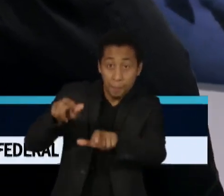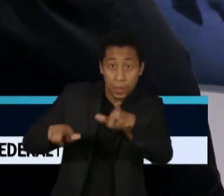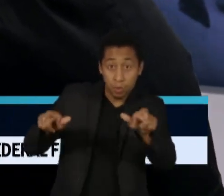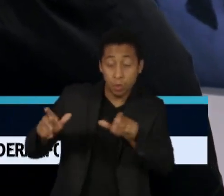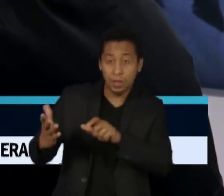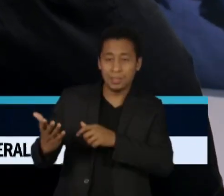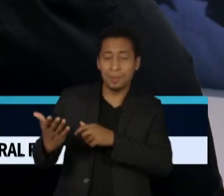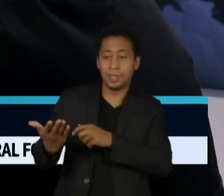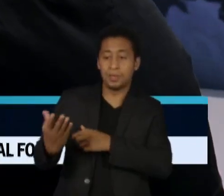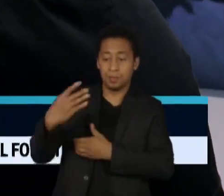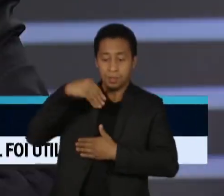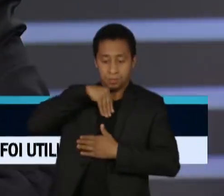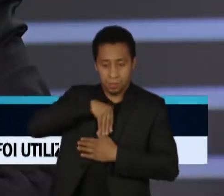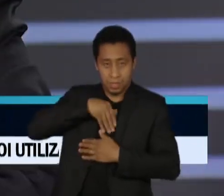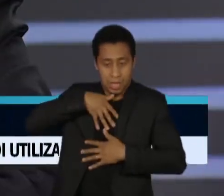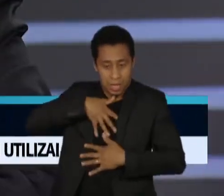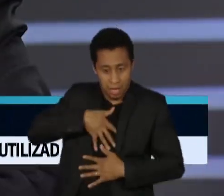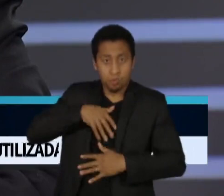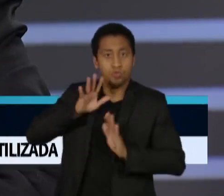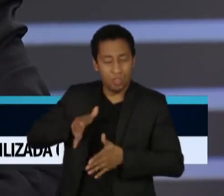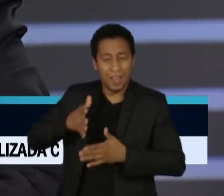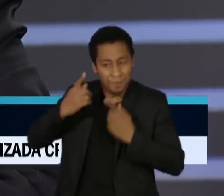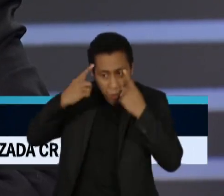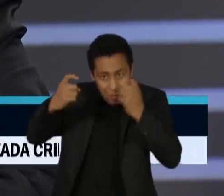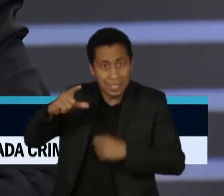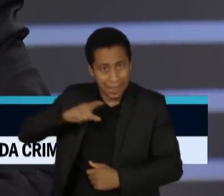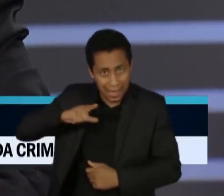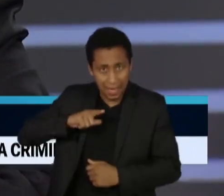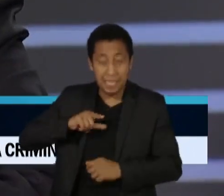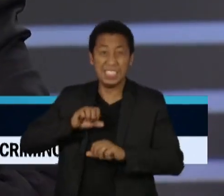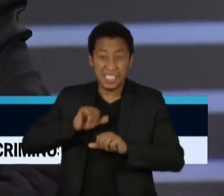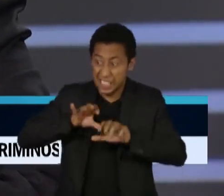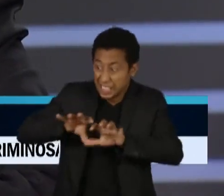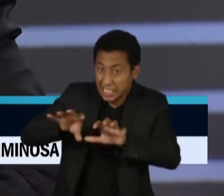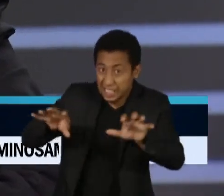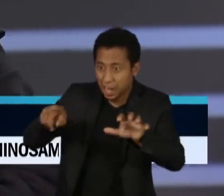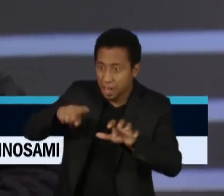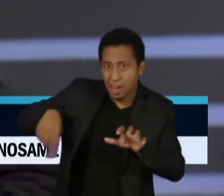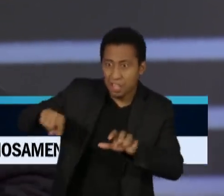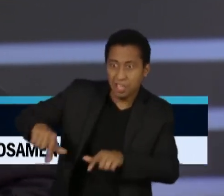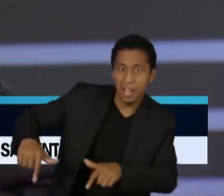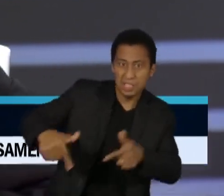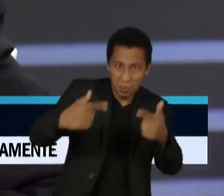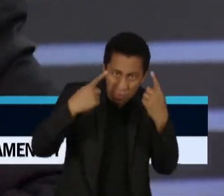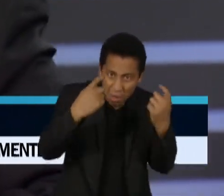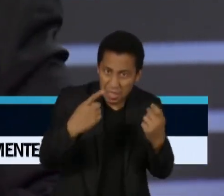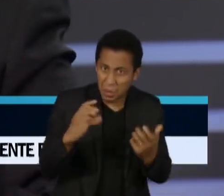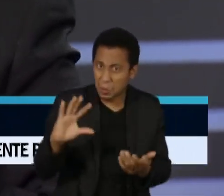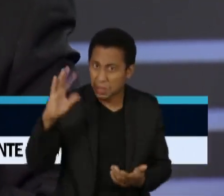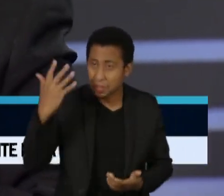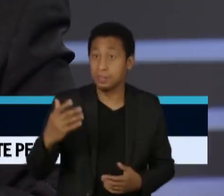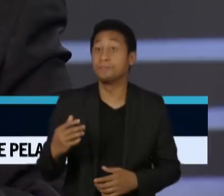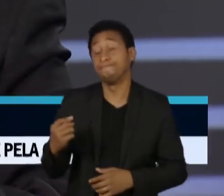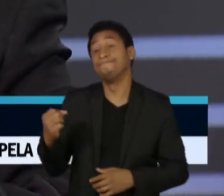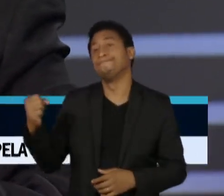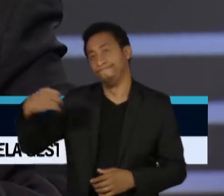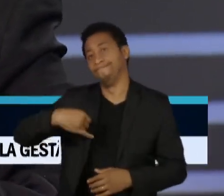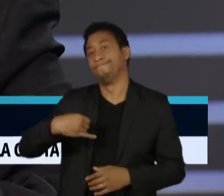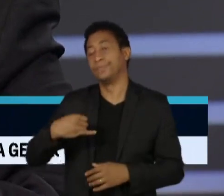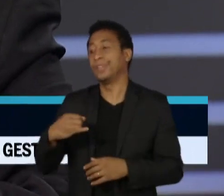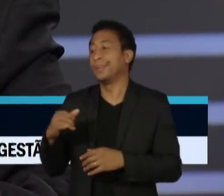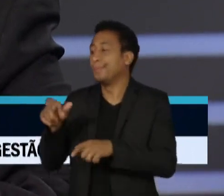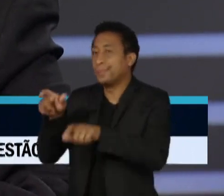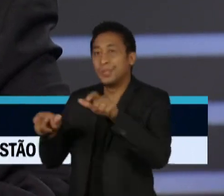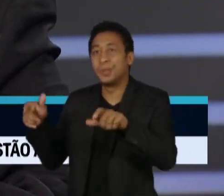tem um caráter violento eu acho que Possivelmente Sim claro você sente participante de um grupo quer dizer uma coisa